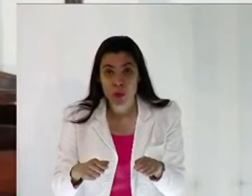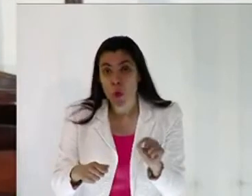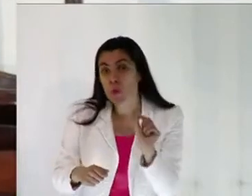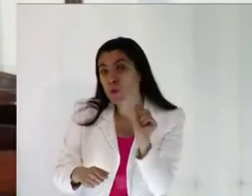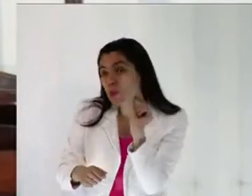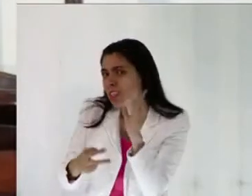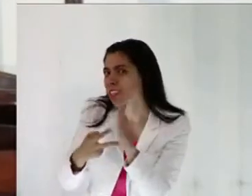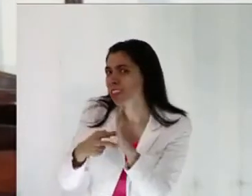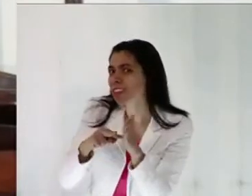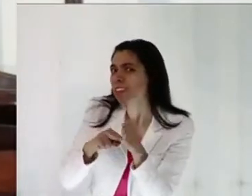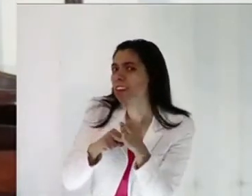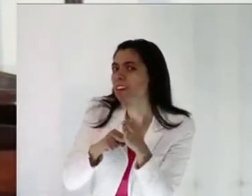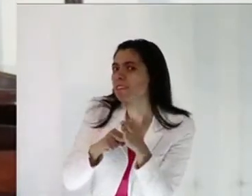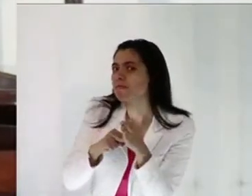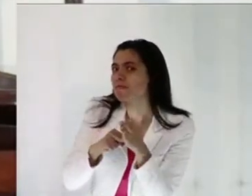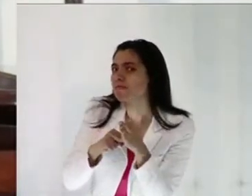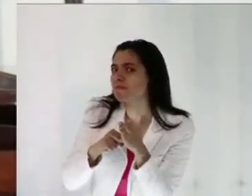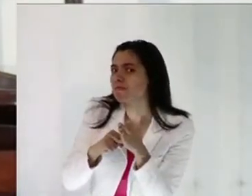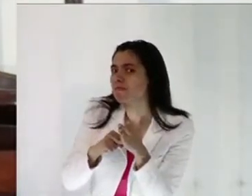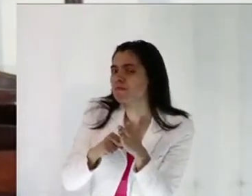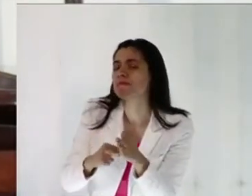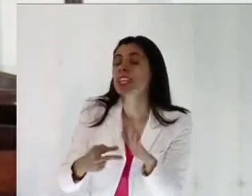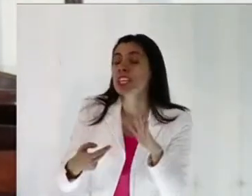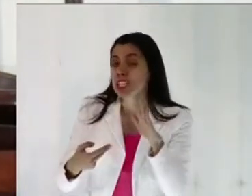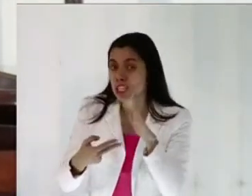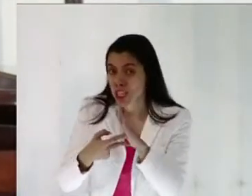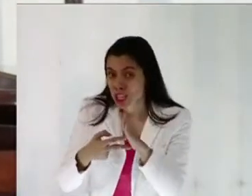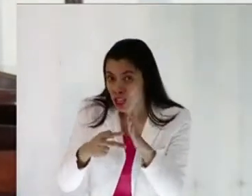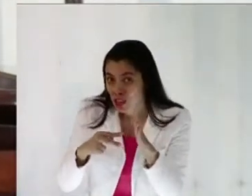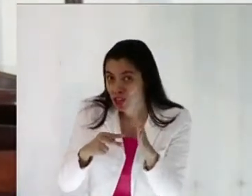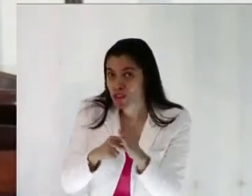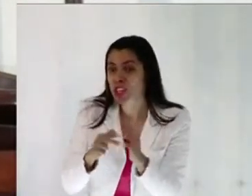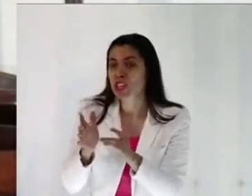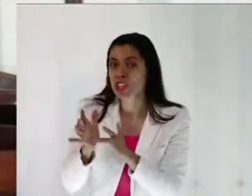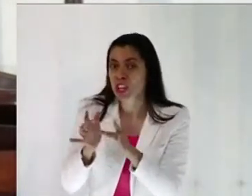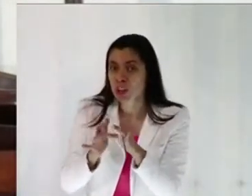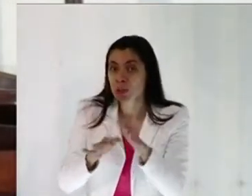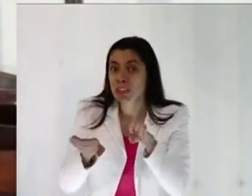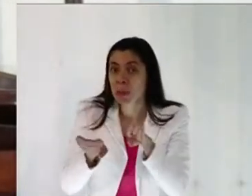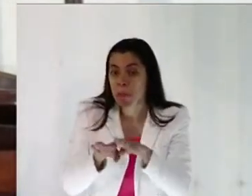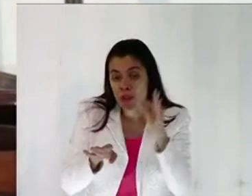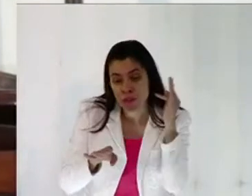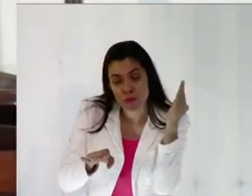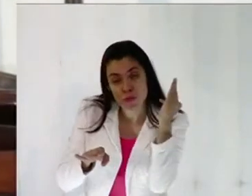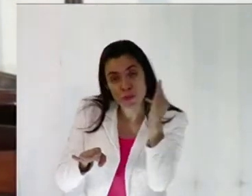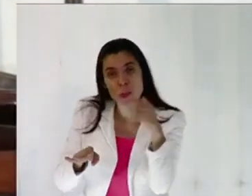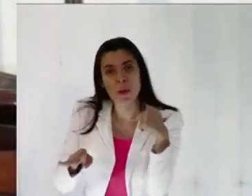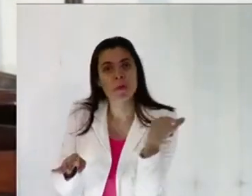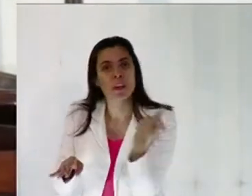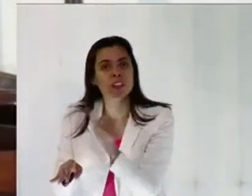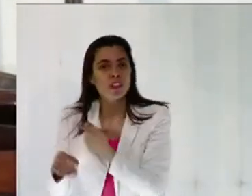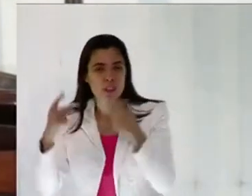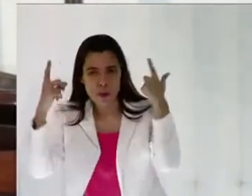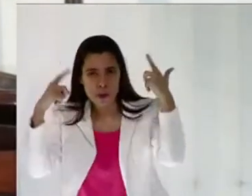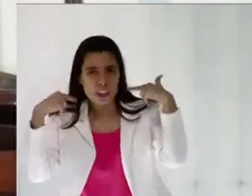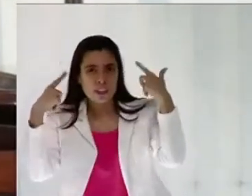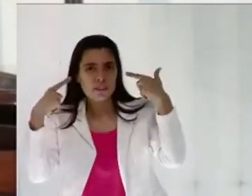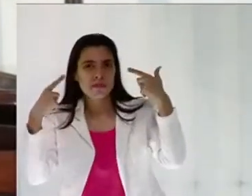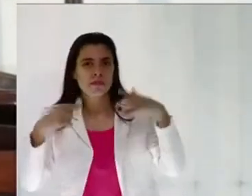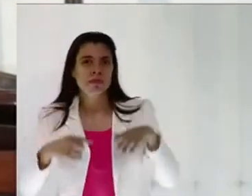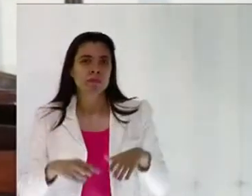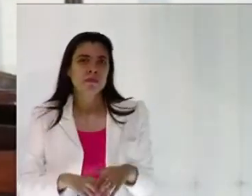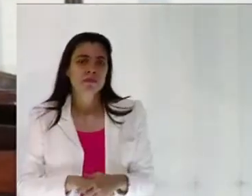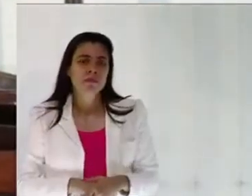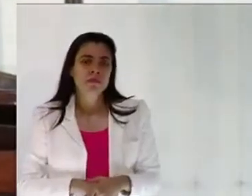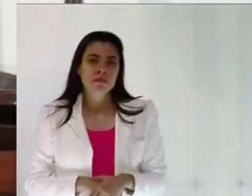com você um versículo que se encontra no Evangelho segundo João, no capítulo 8, o versículo 56, Jesus